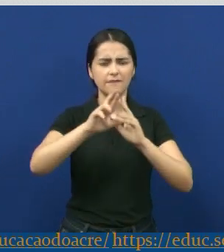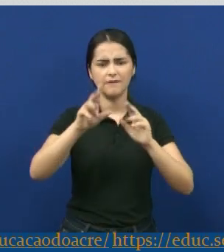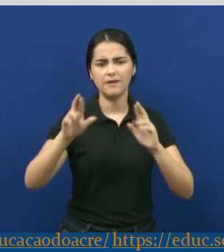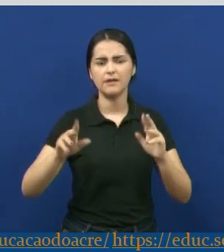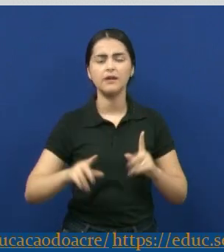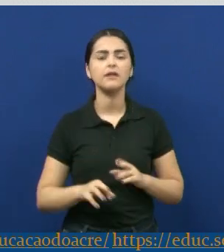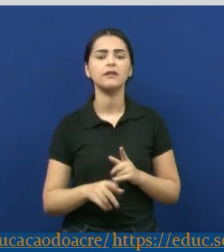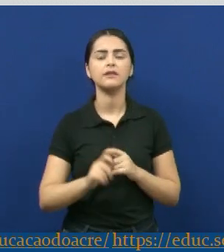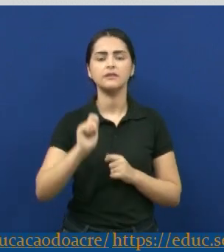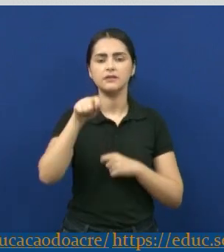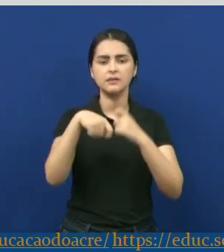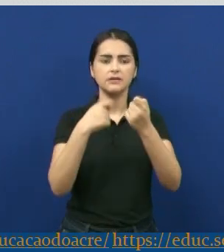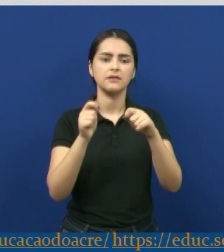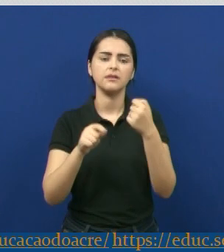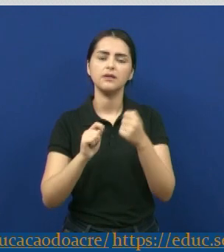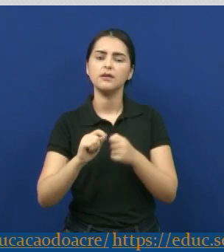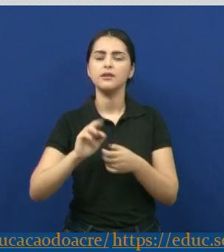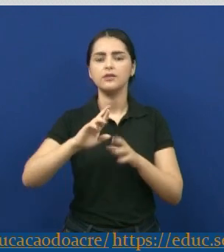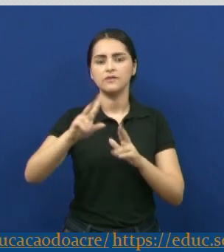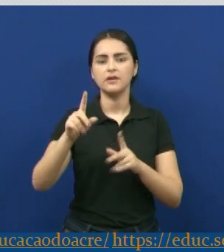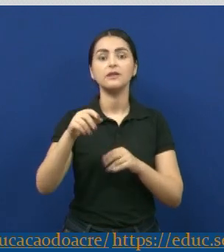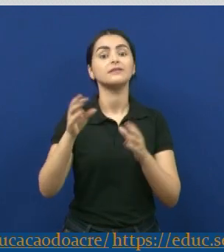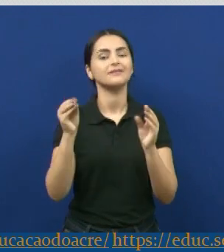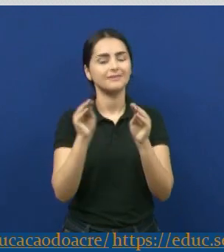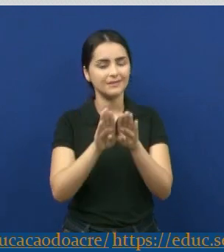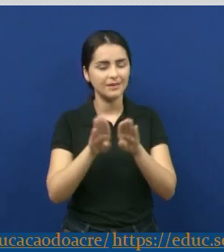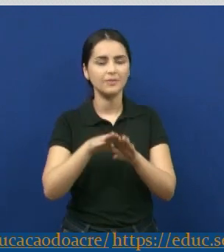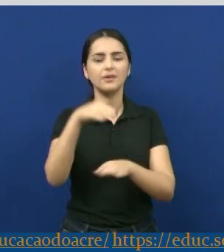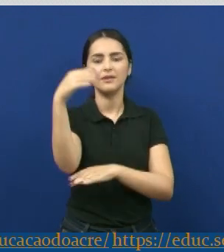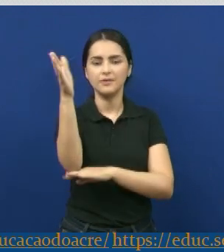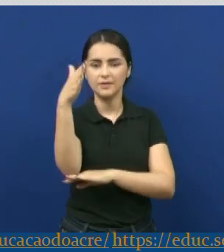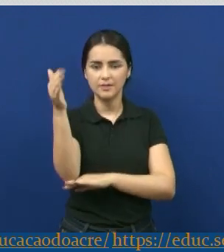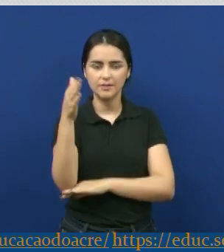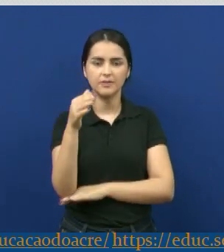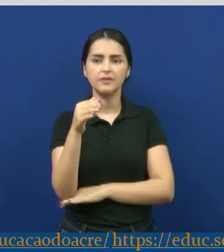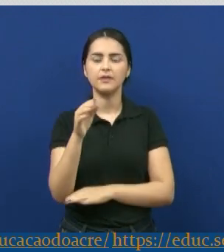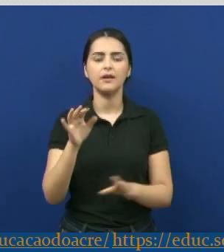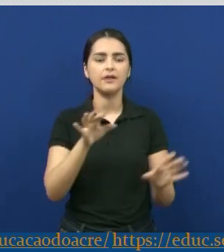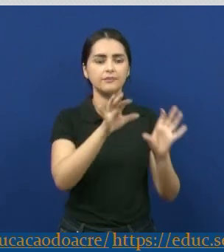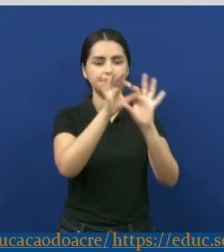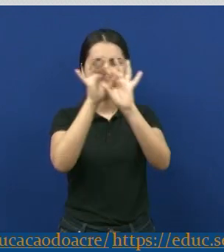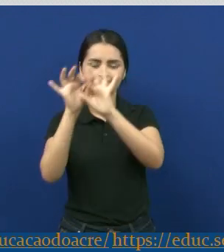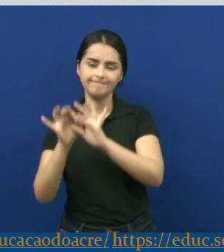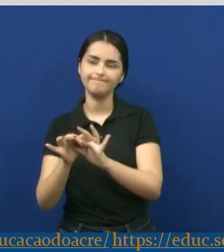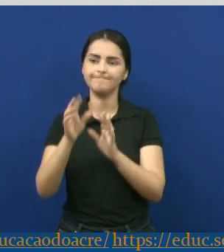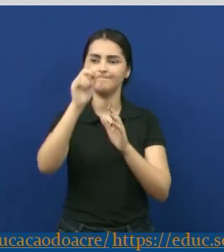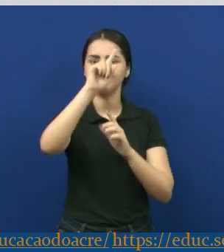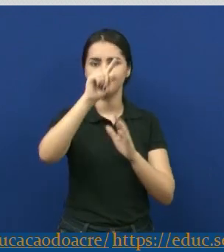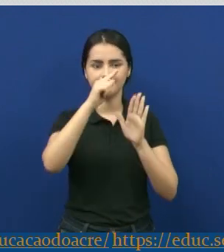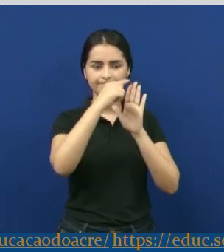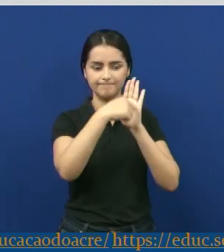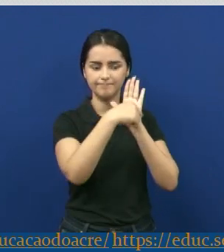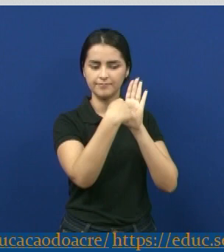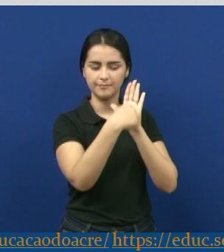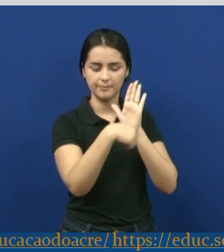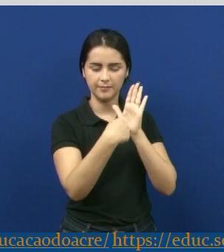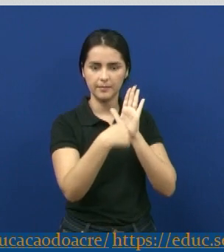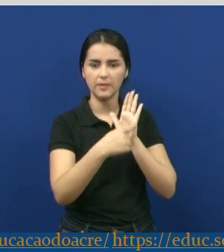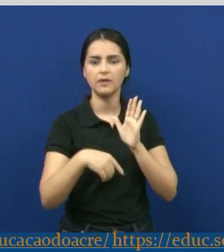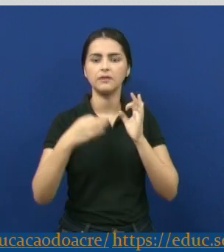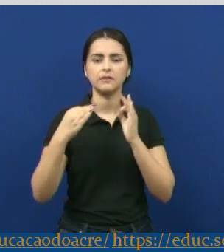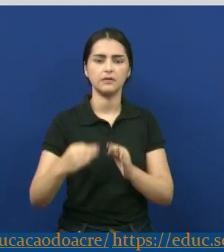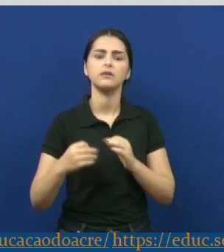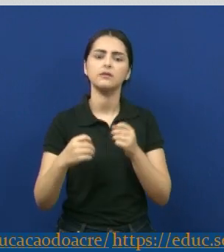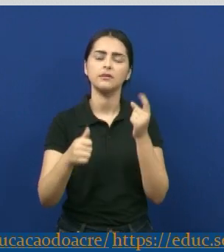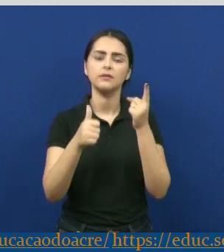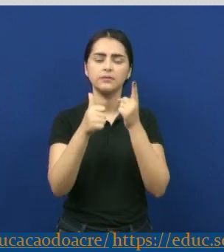país fossem substituídos, inclusive a bandeira nacional. Relacione a coluna abaixo corretamente. Olha só, na